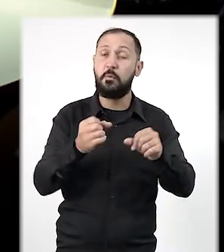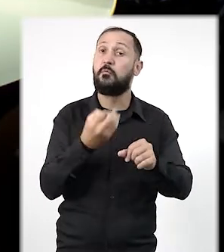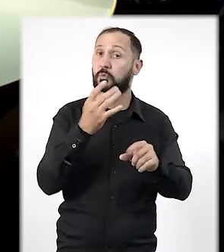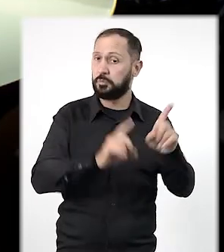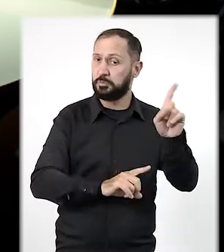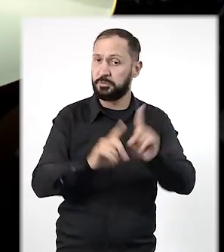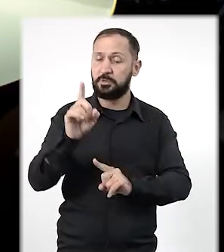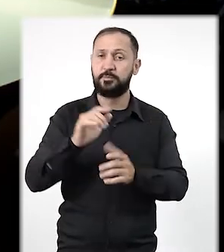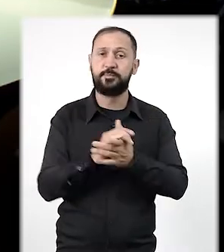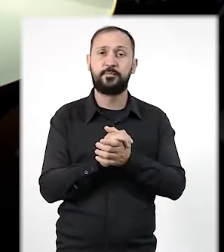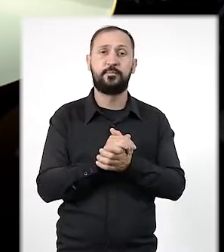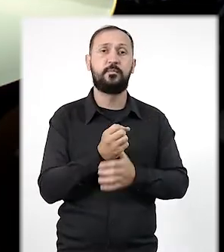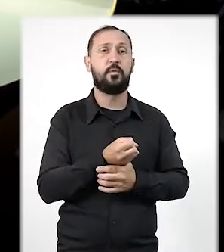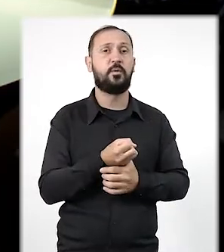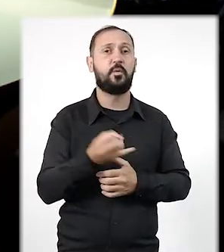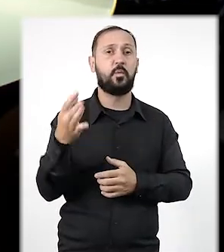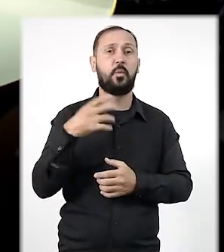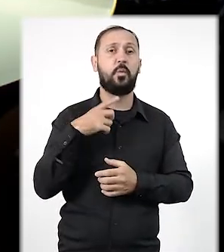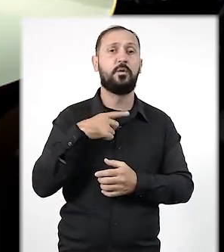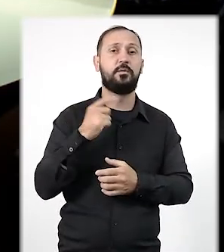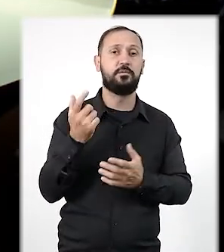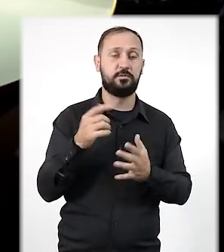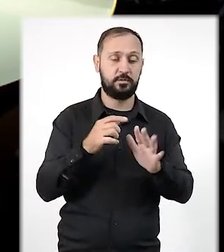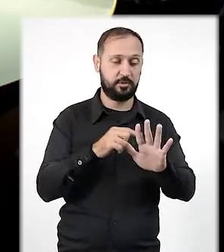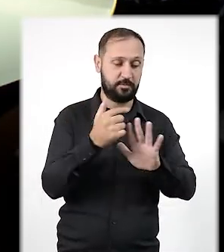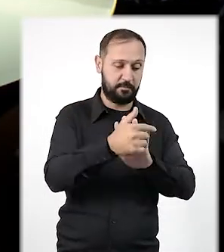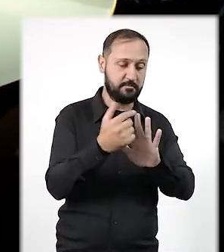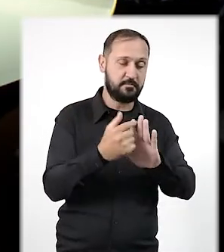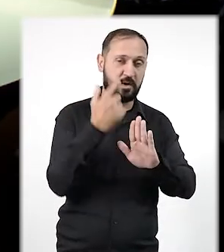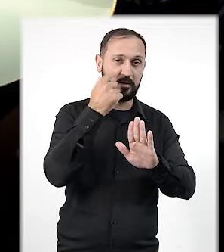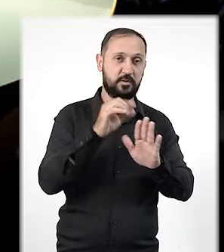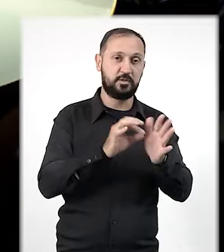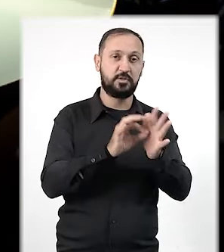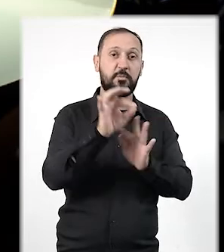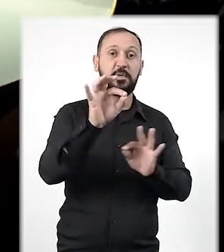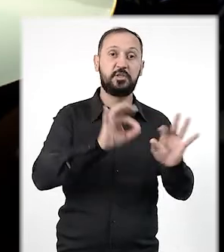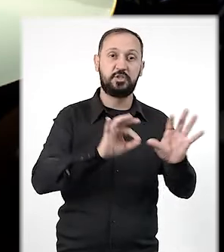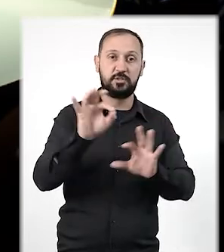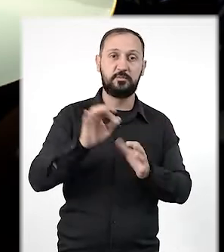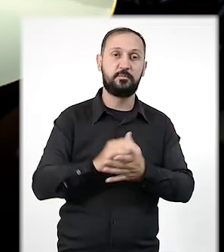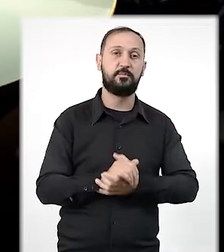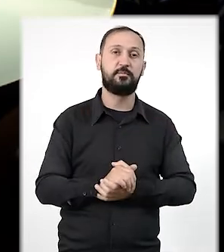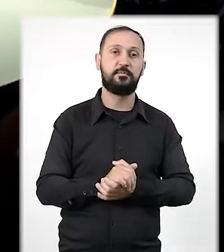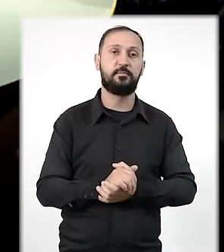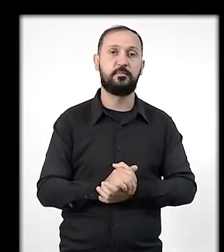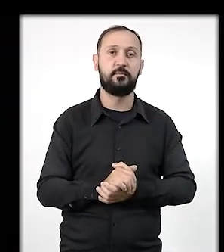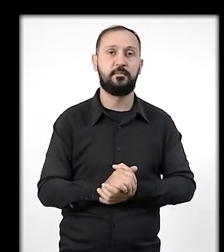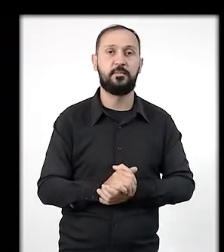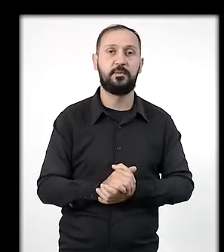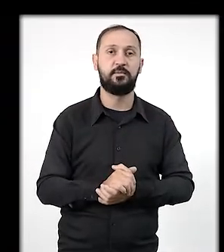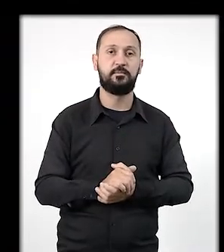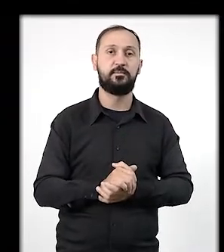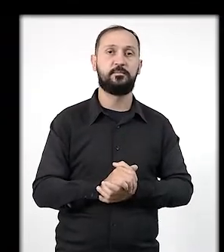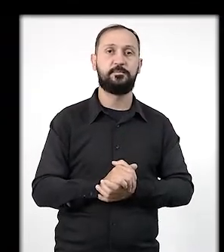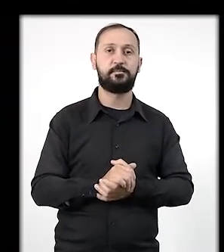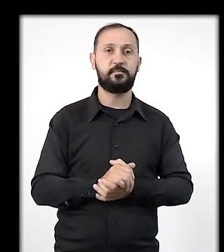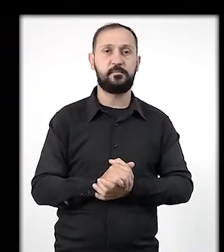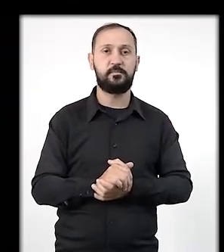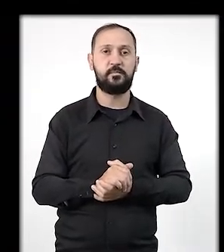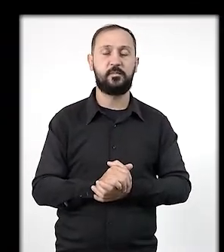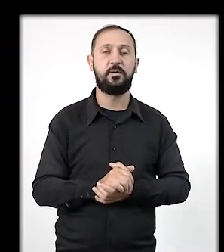realmente significativa. Foi uma quantidade muito alta de mãos e principalmente dedos a serem medidos. E a gente